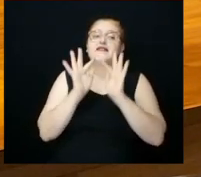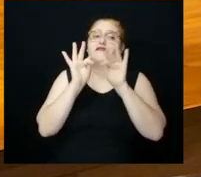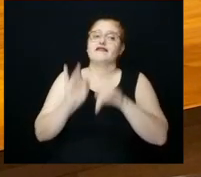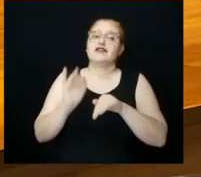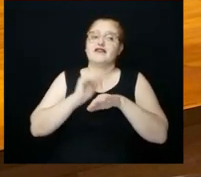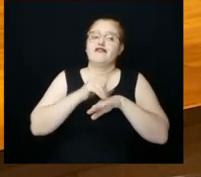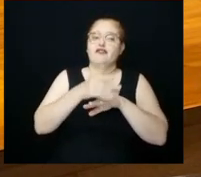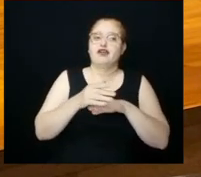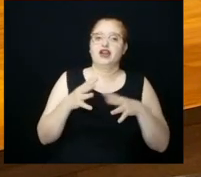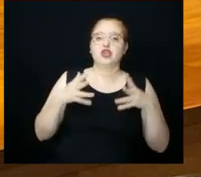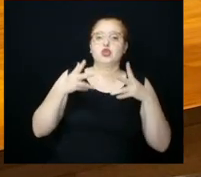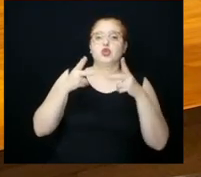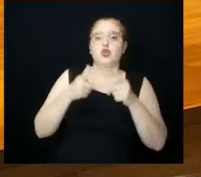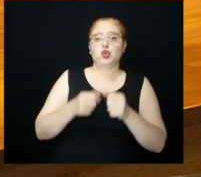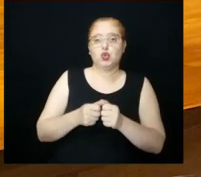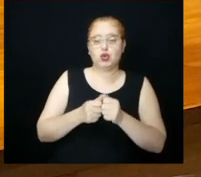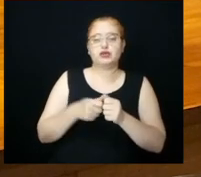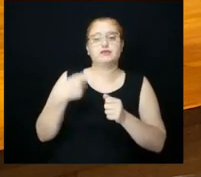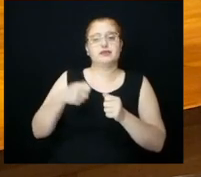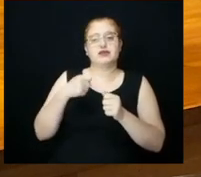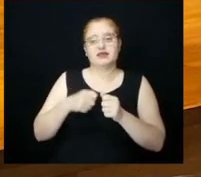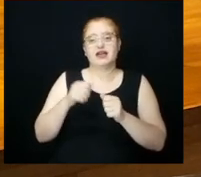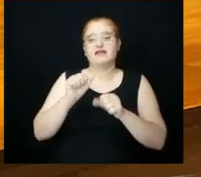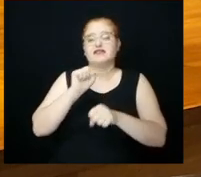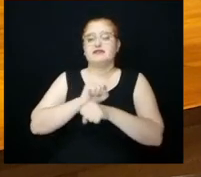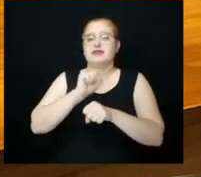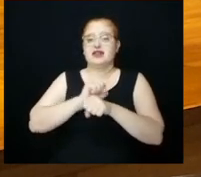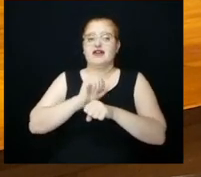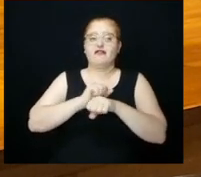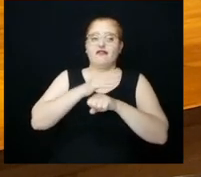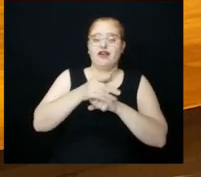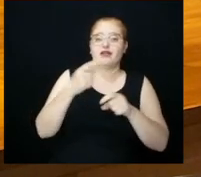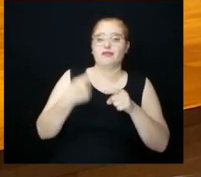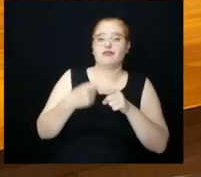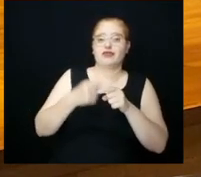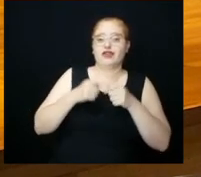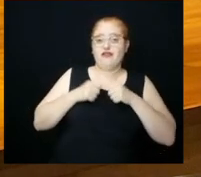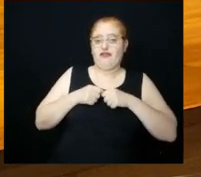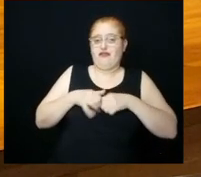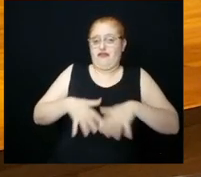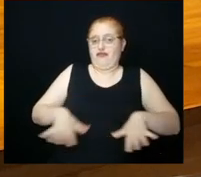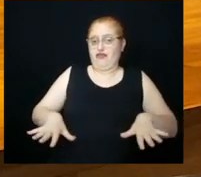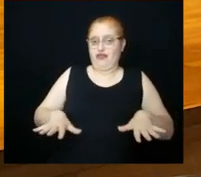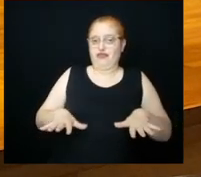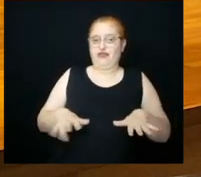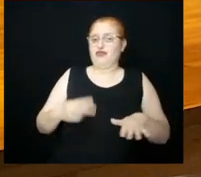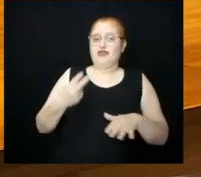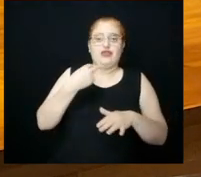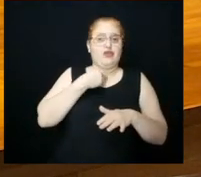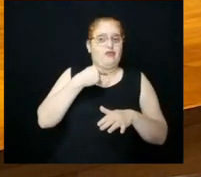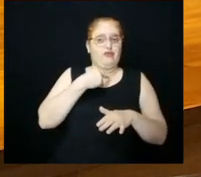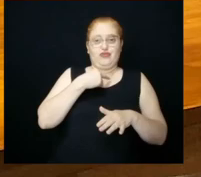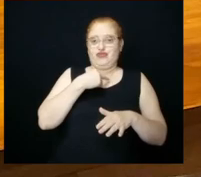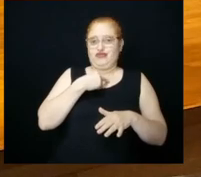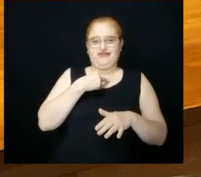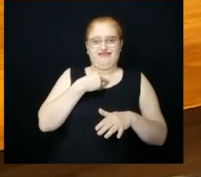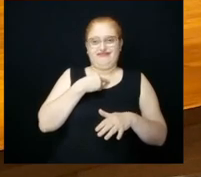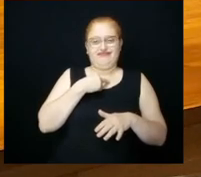Todas as damas de honra tiveram que esperar do lado de fora porque nosso vestido era indecente. Raniundo falou a